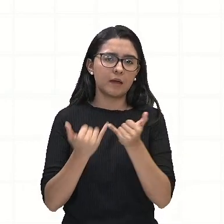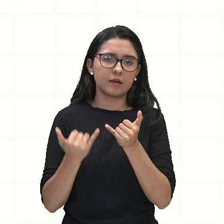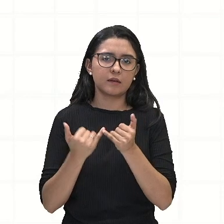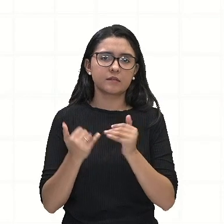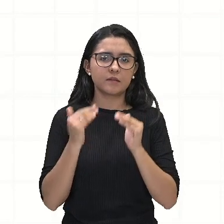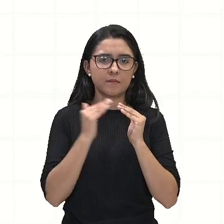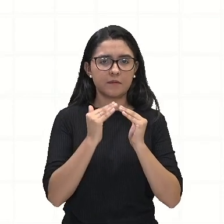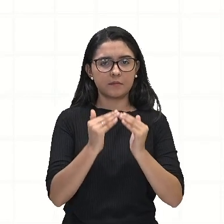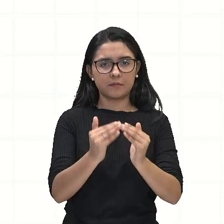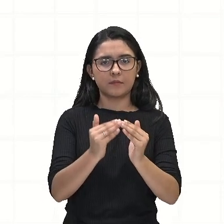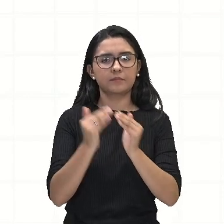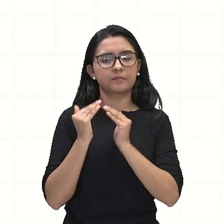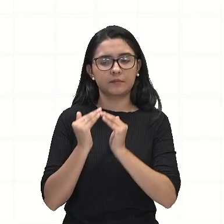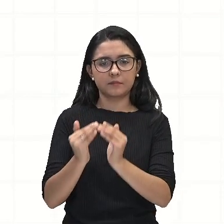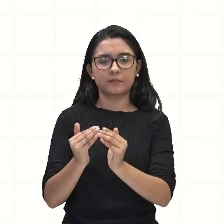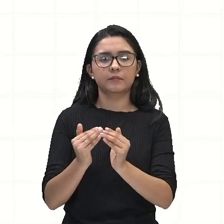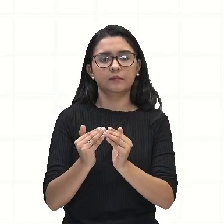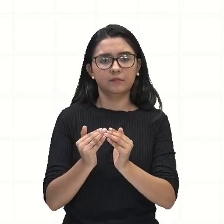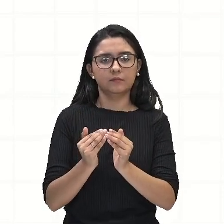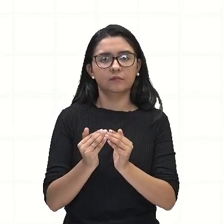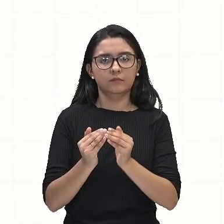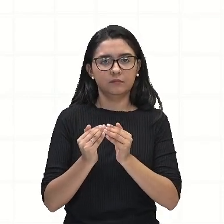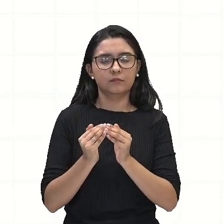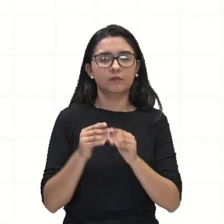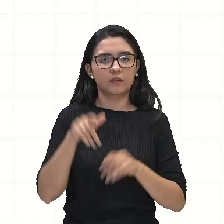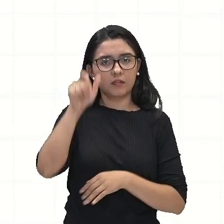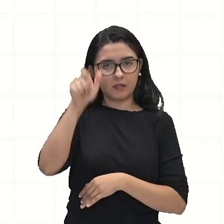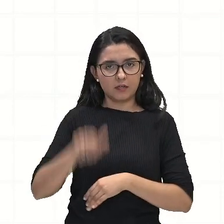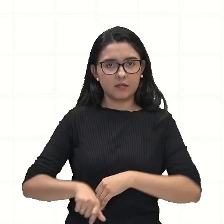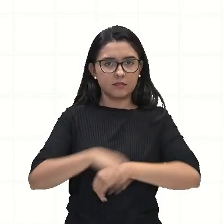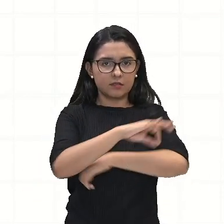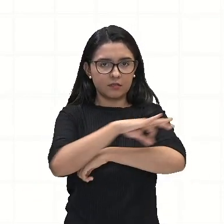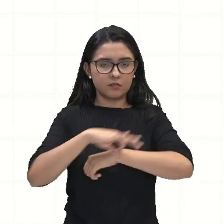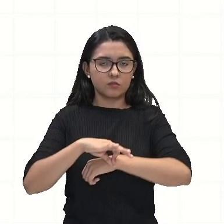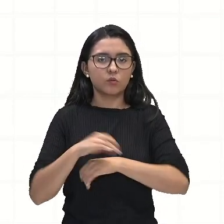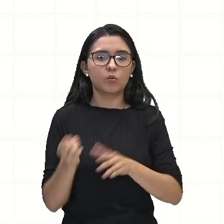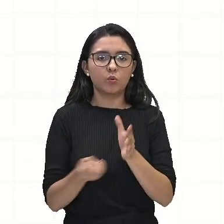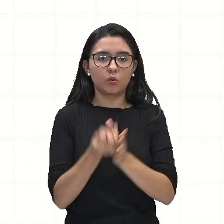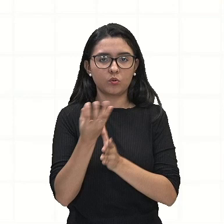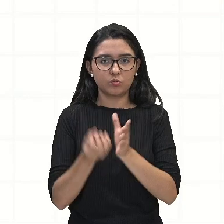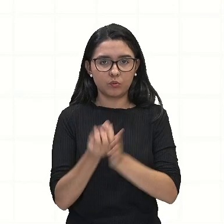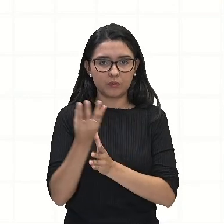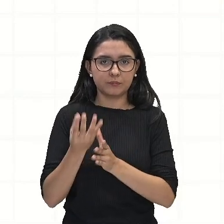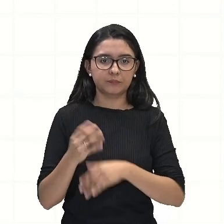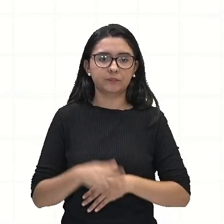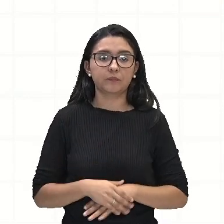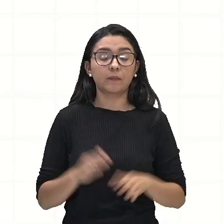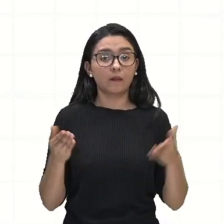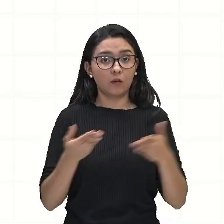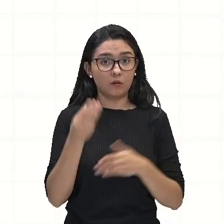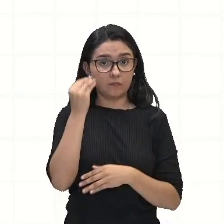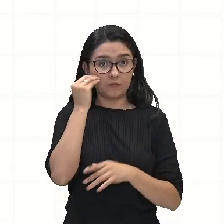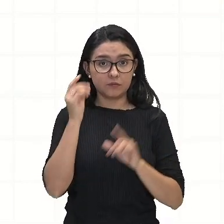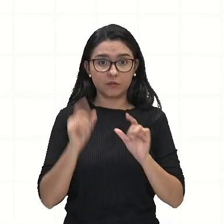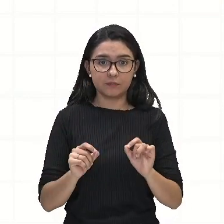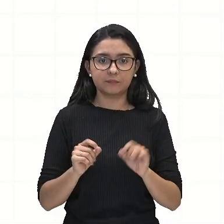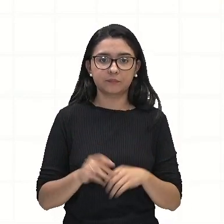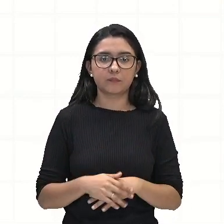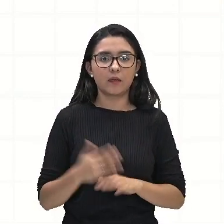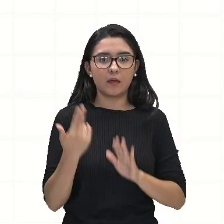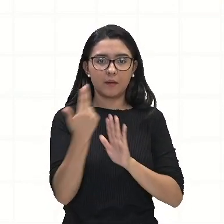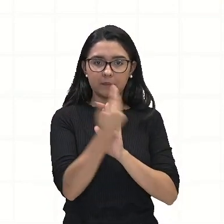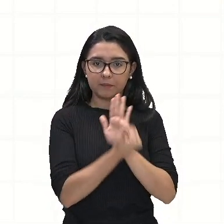uma casa, feita por esses arquitetos renascentistas. Agora, olhem só para essa